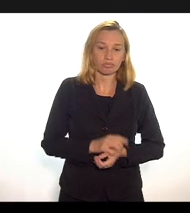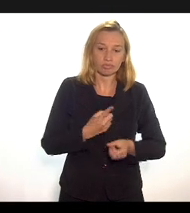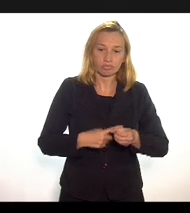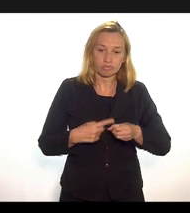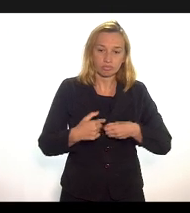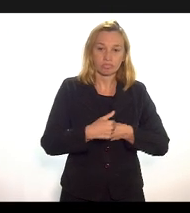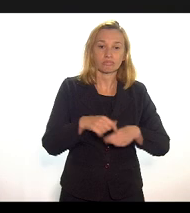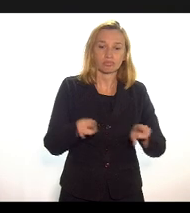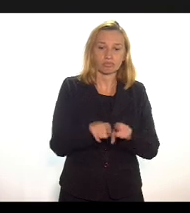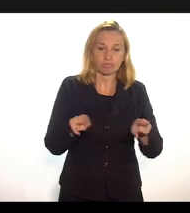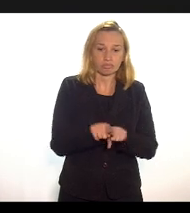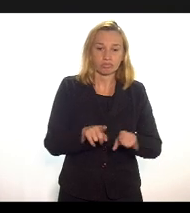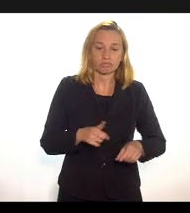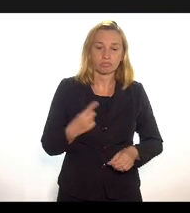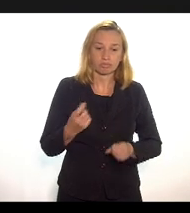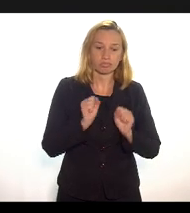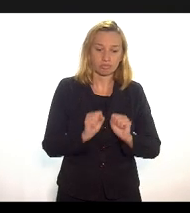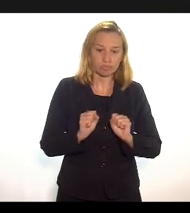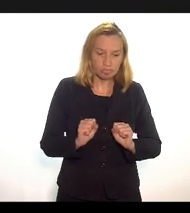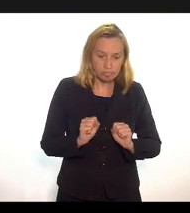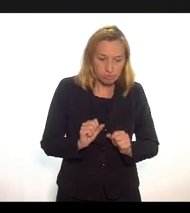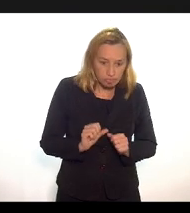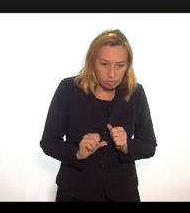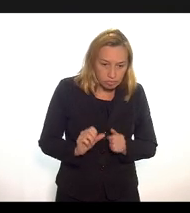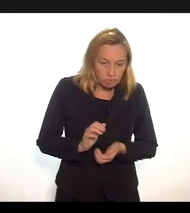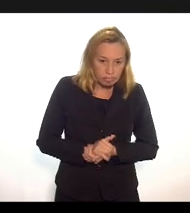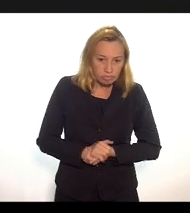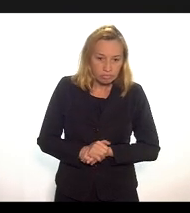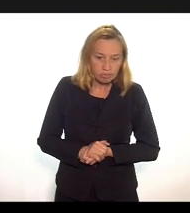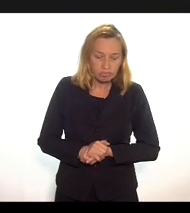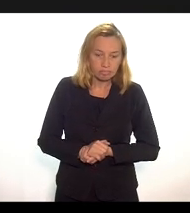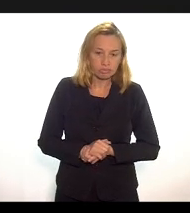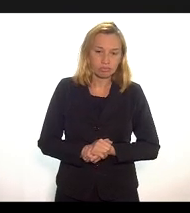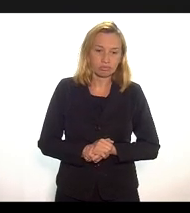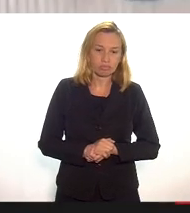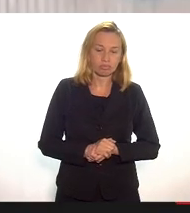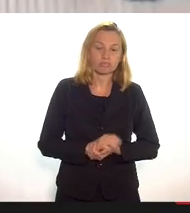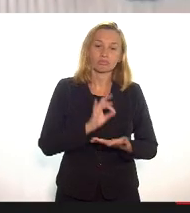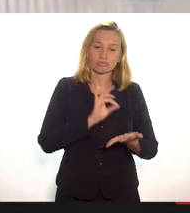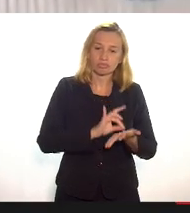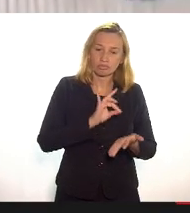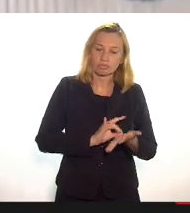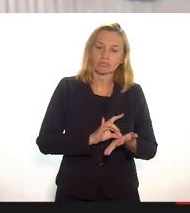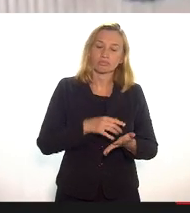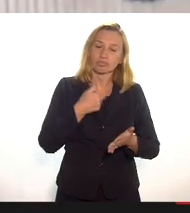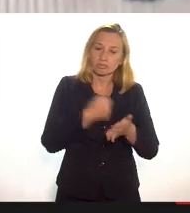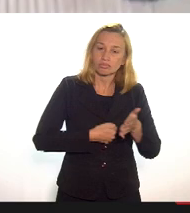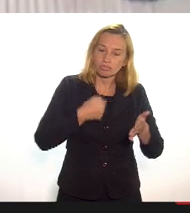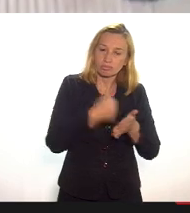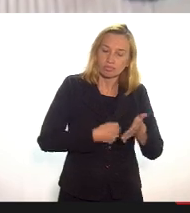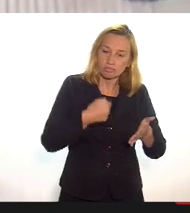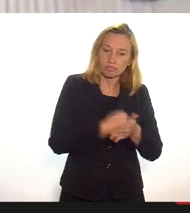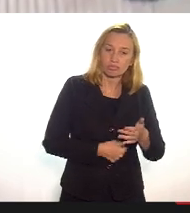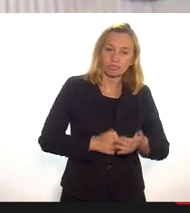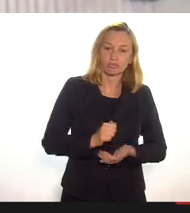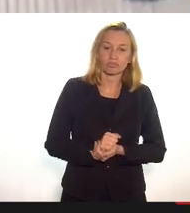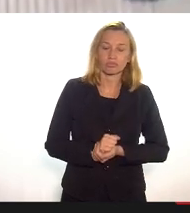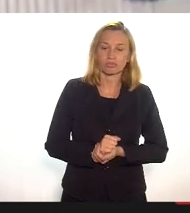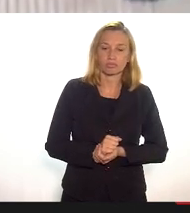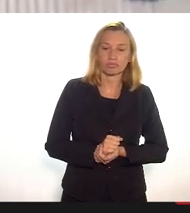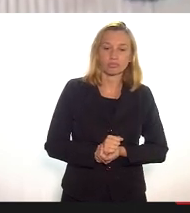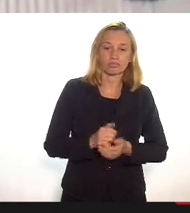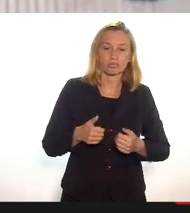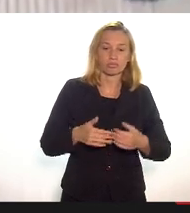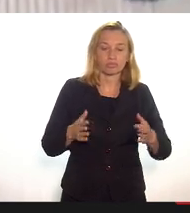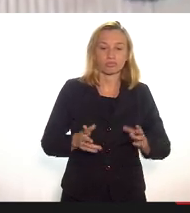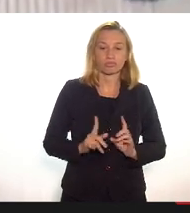municipal, para que a gente faça esse enfrentamento, essa verdadeira batalha em relação à abertura desses